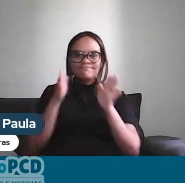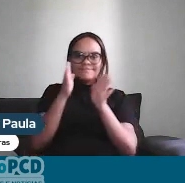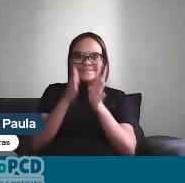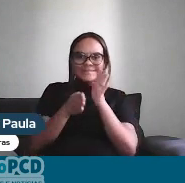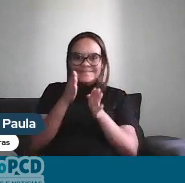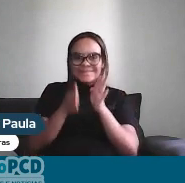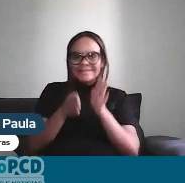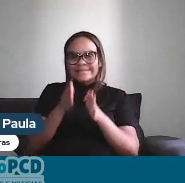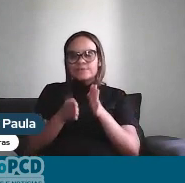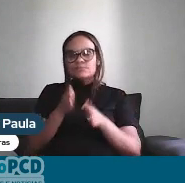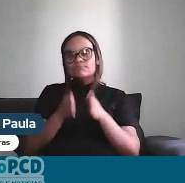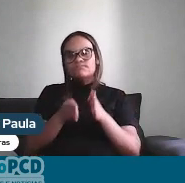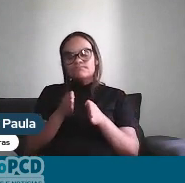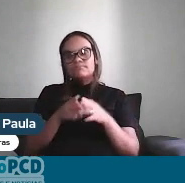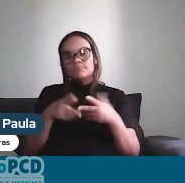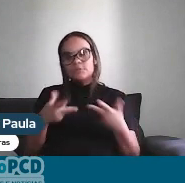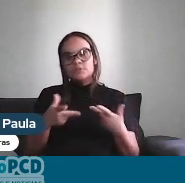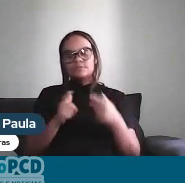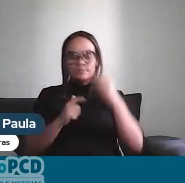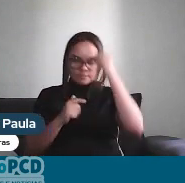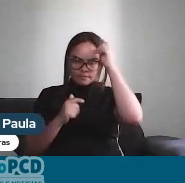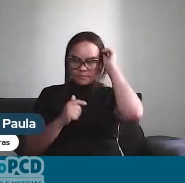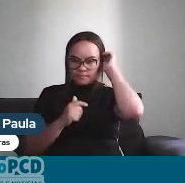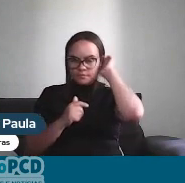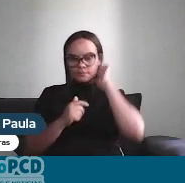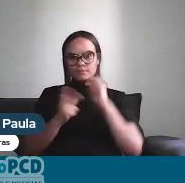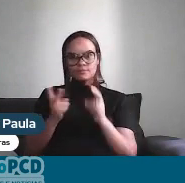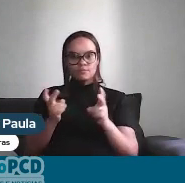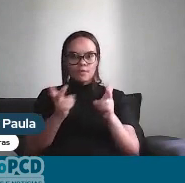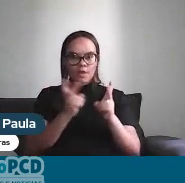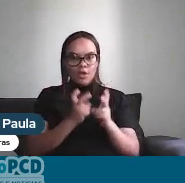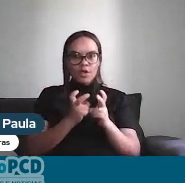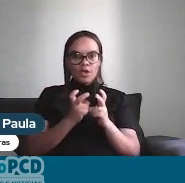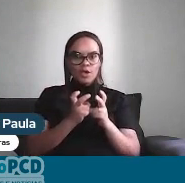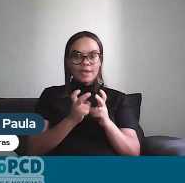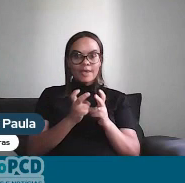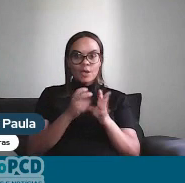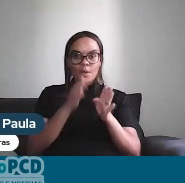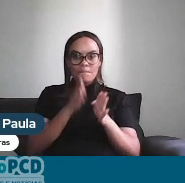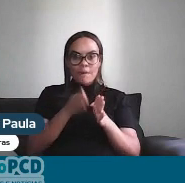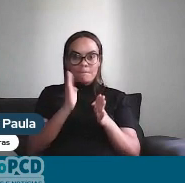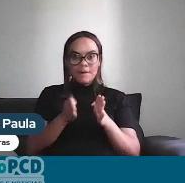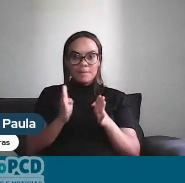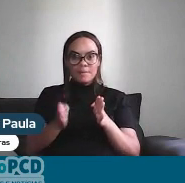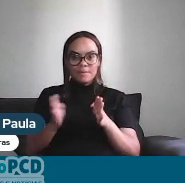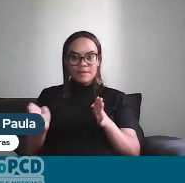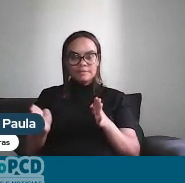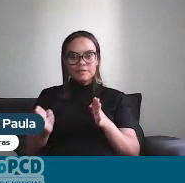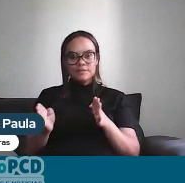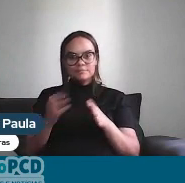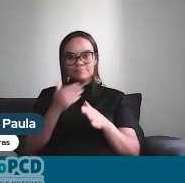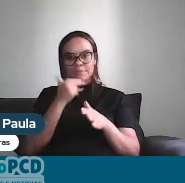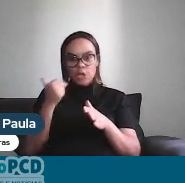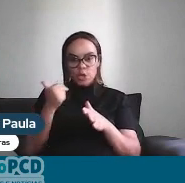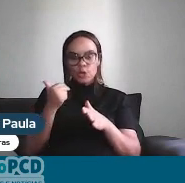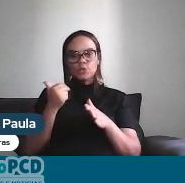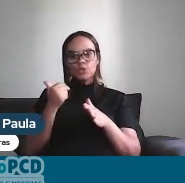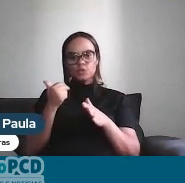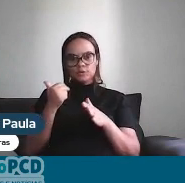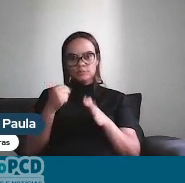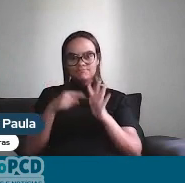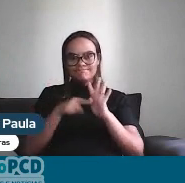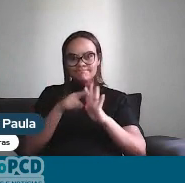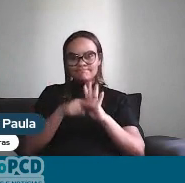instantâneo. Mas nós estamos vindo num processo de melhora dos